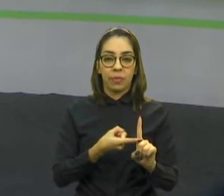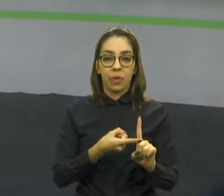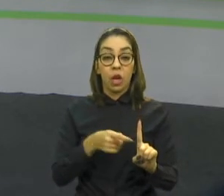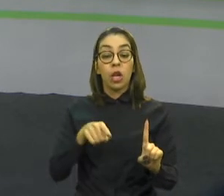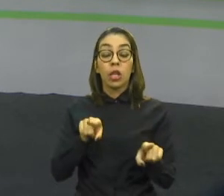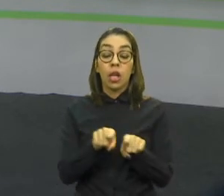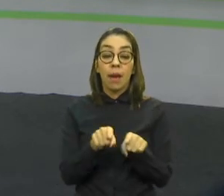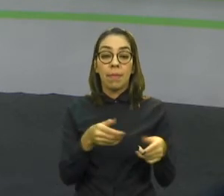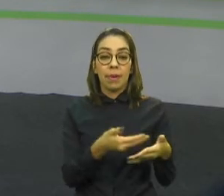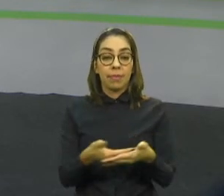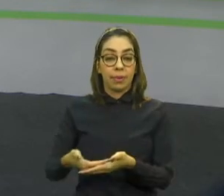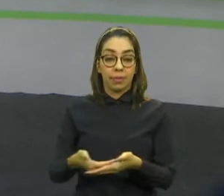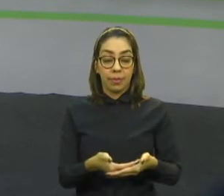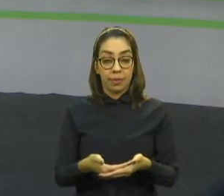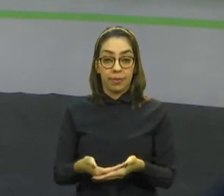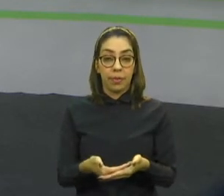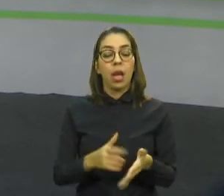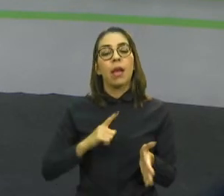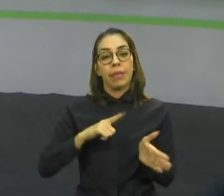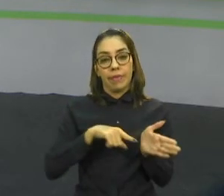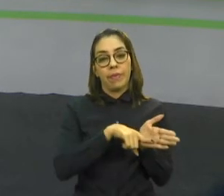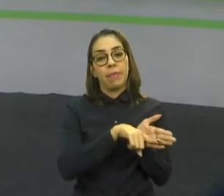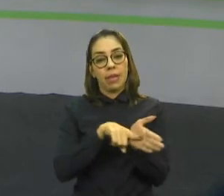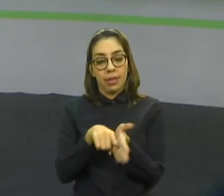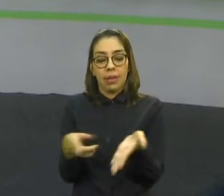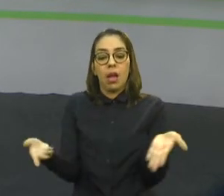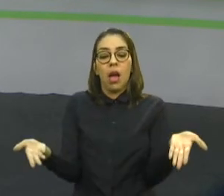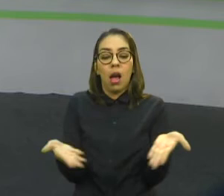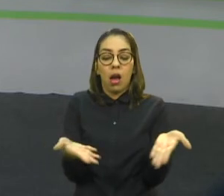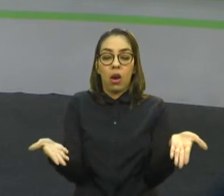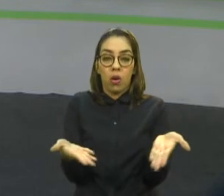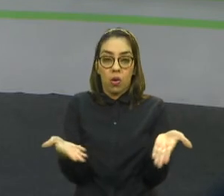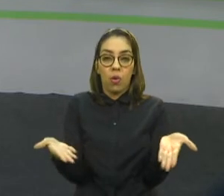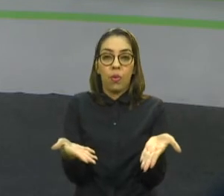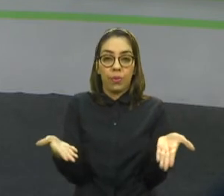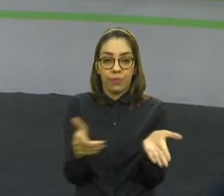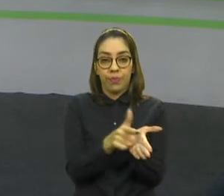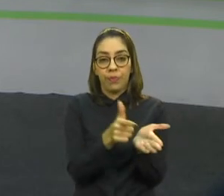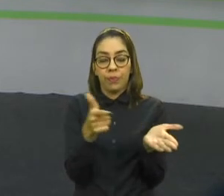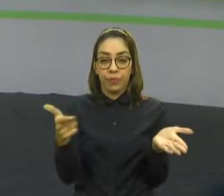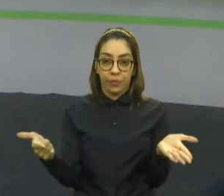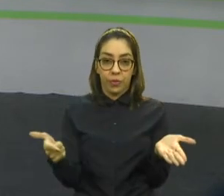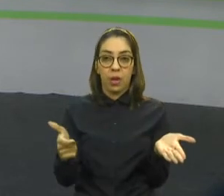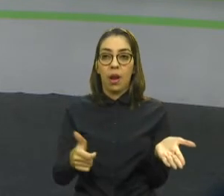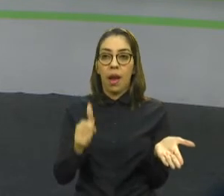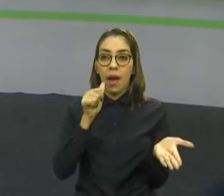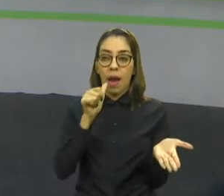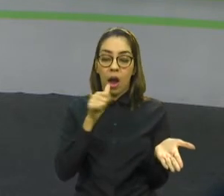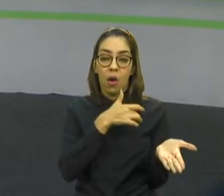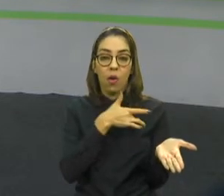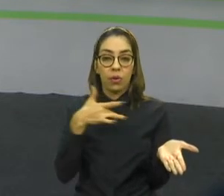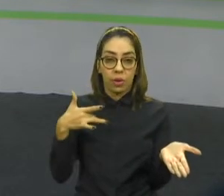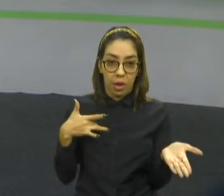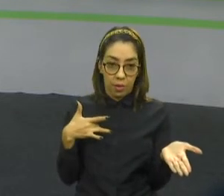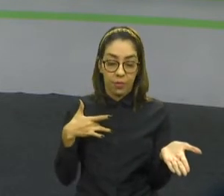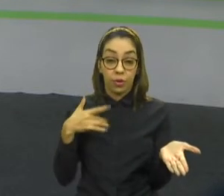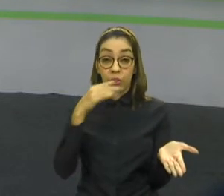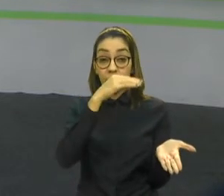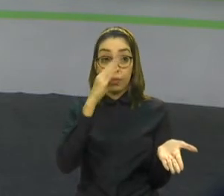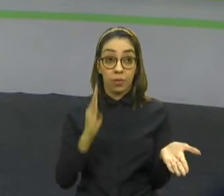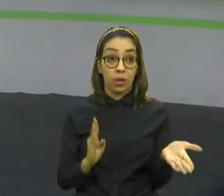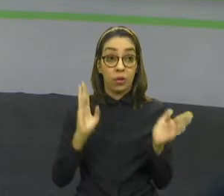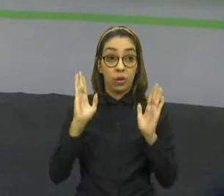De acordo com uma análise apresentada na publicação Álcool e Saúde dos Brasileiros, 15% das